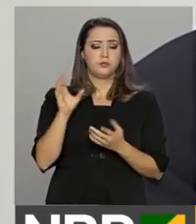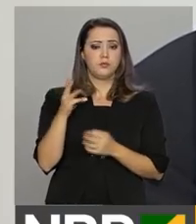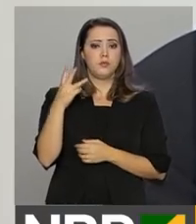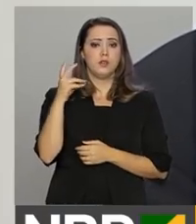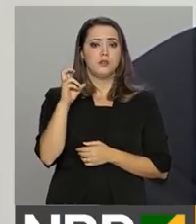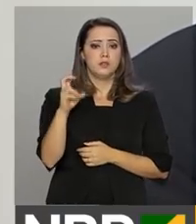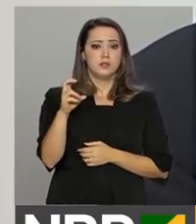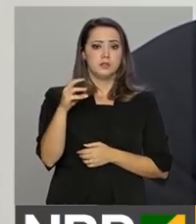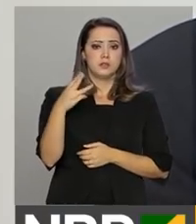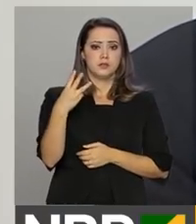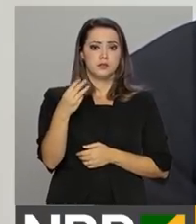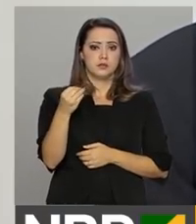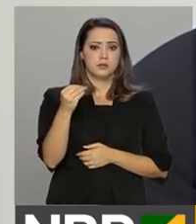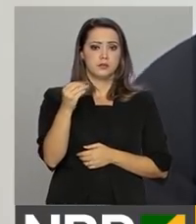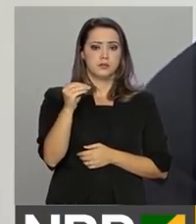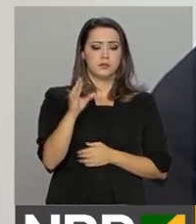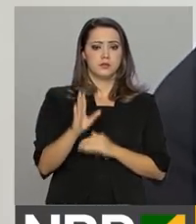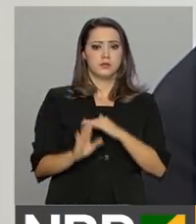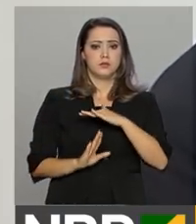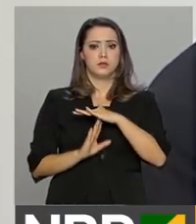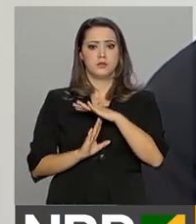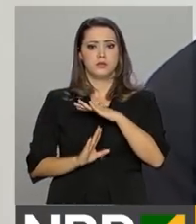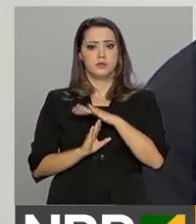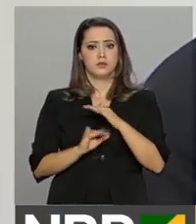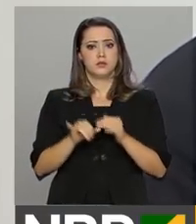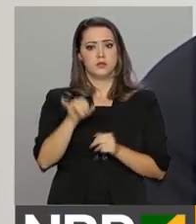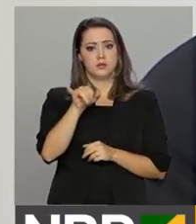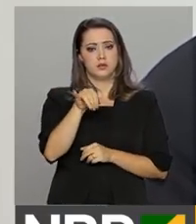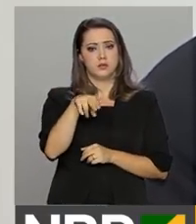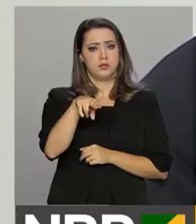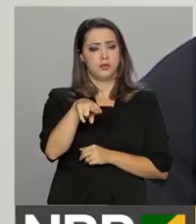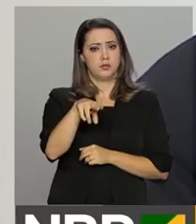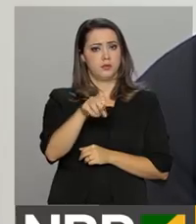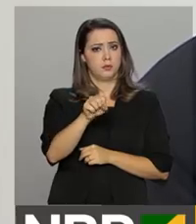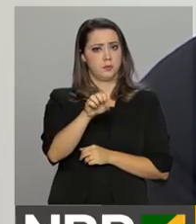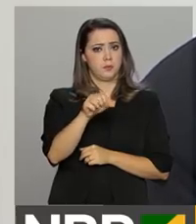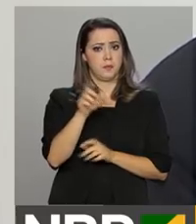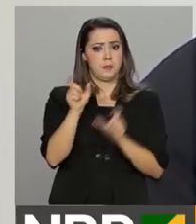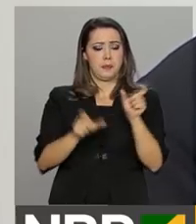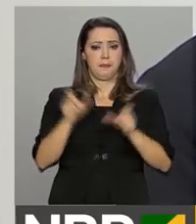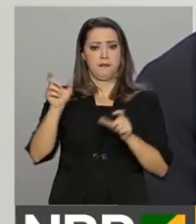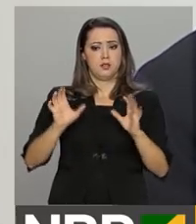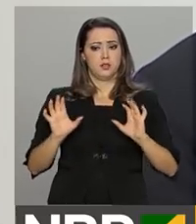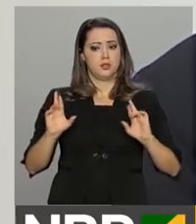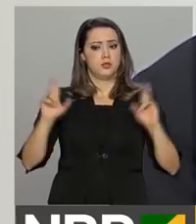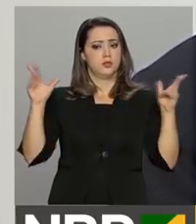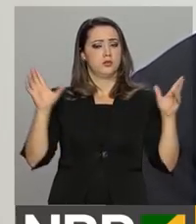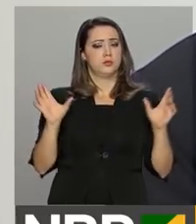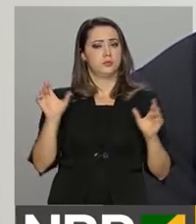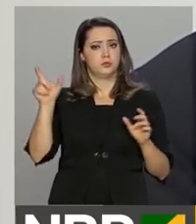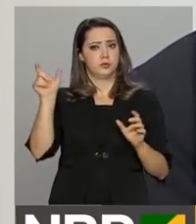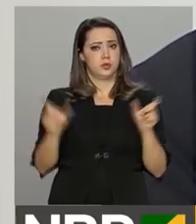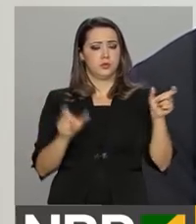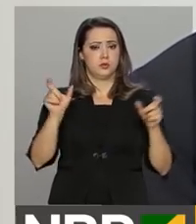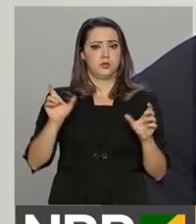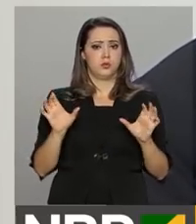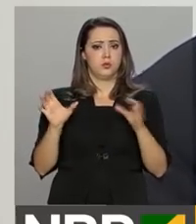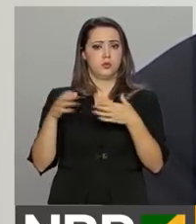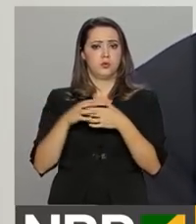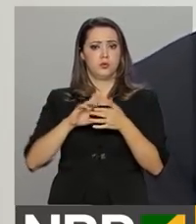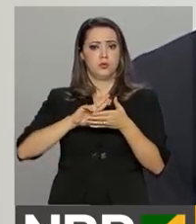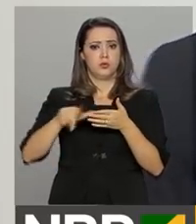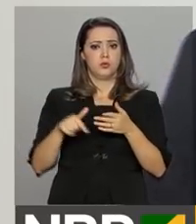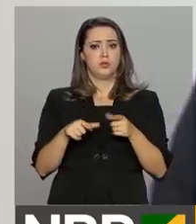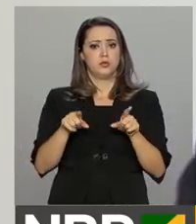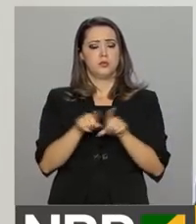o o padrão do inss vai então os funcionários públicos são milhares e milhares